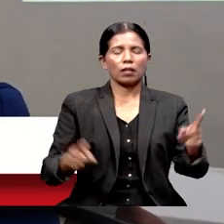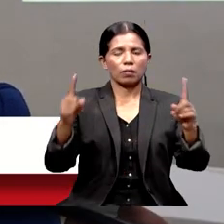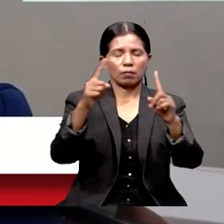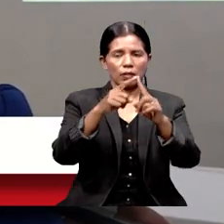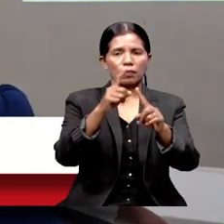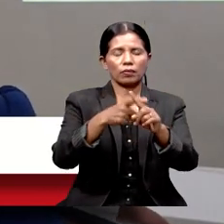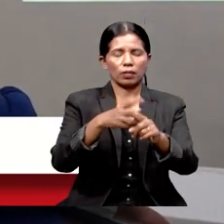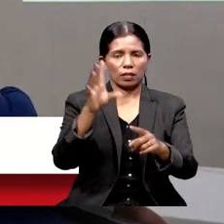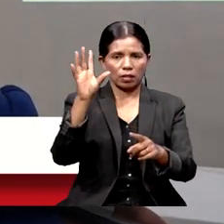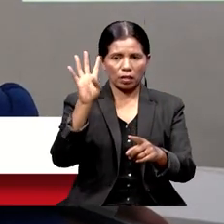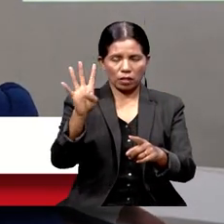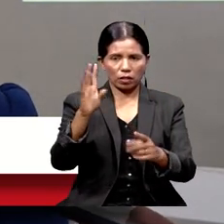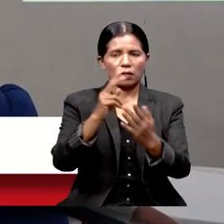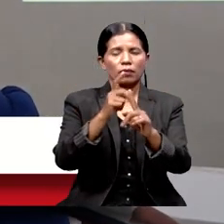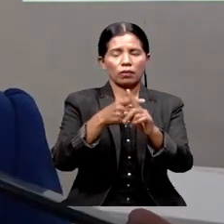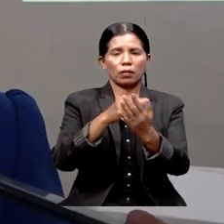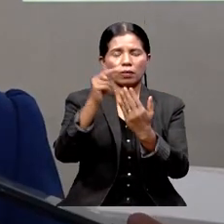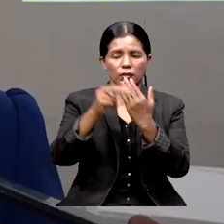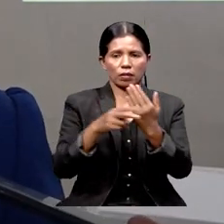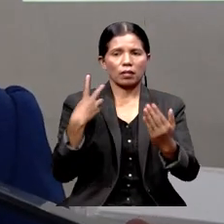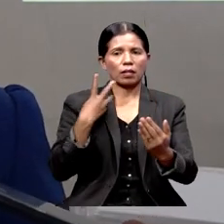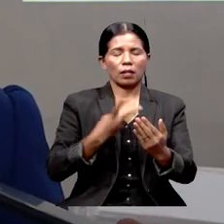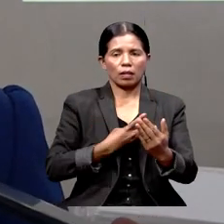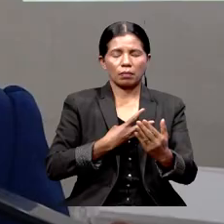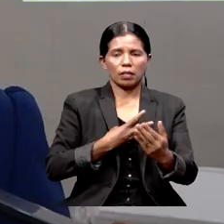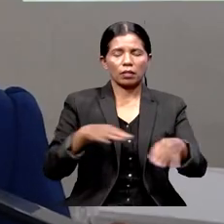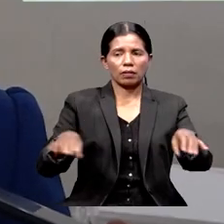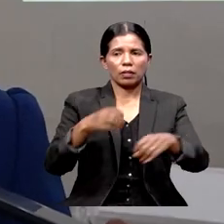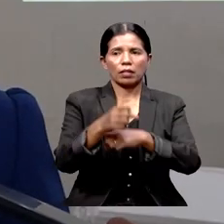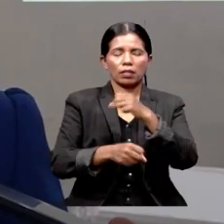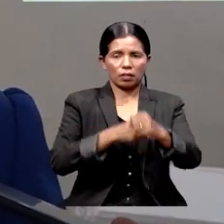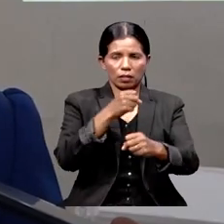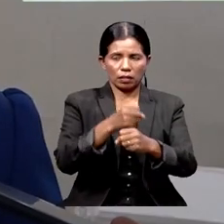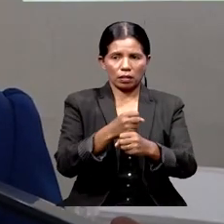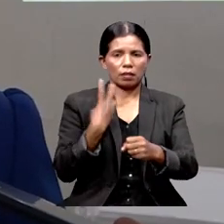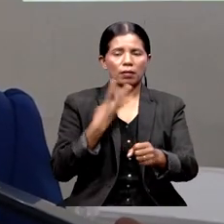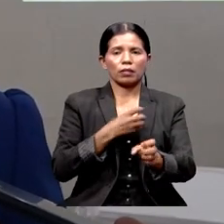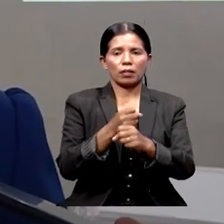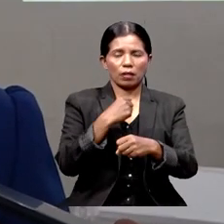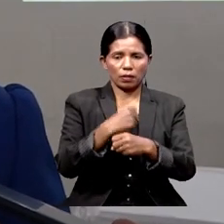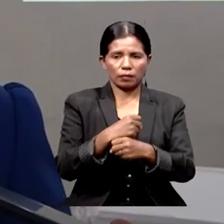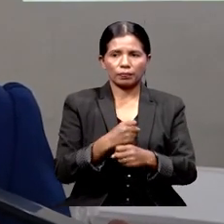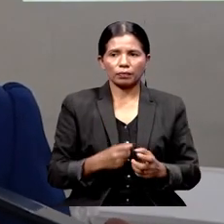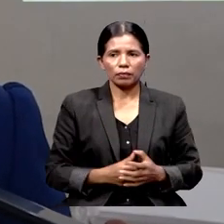hatho novembro ne, amni mandato ne, serviço nebe makame atu halo iha